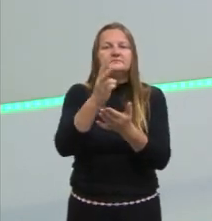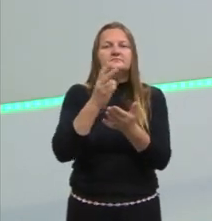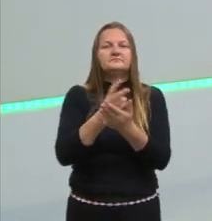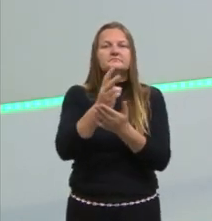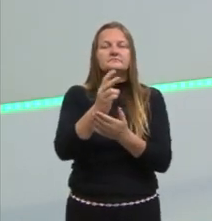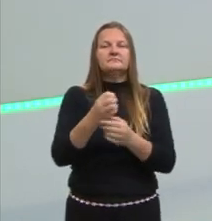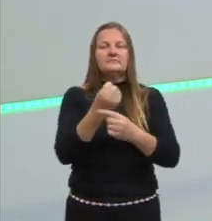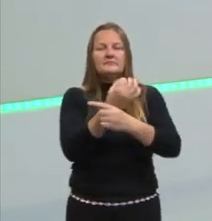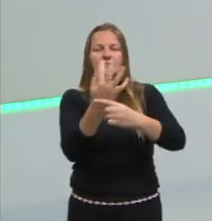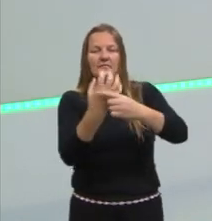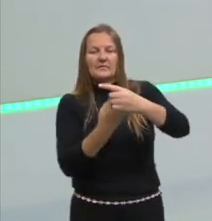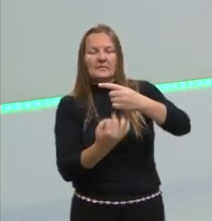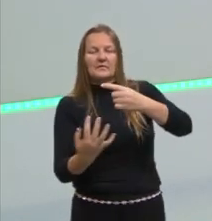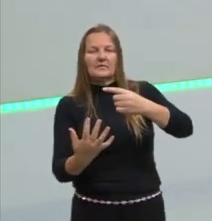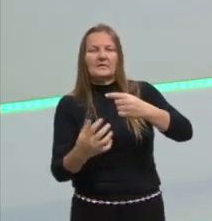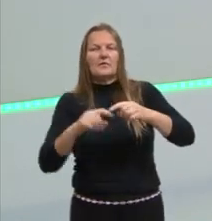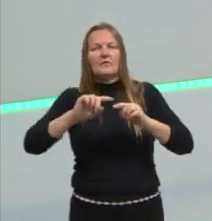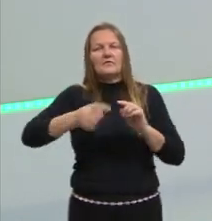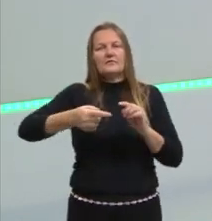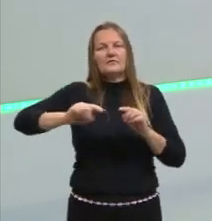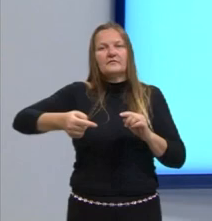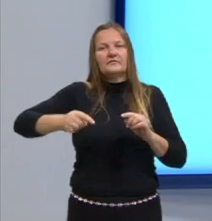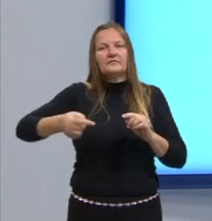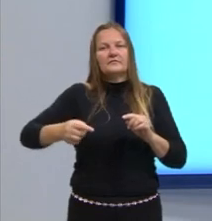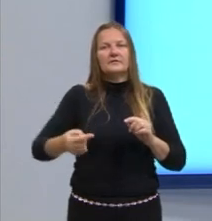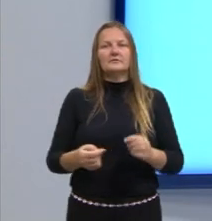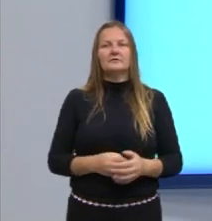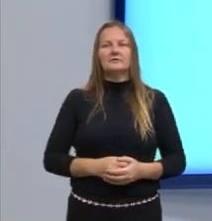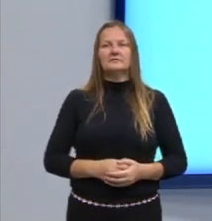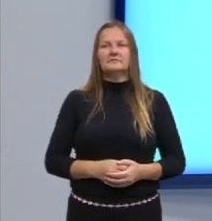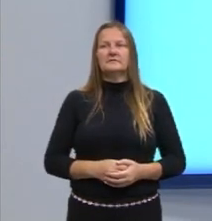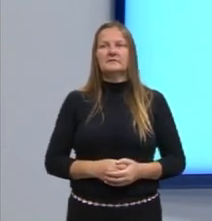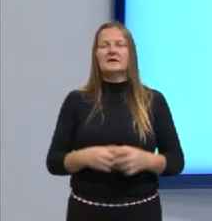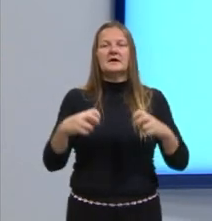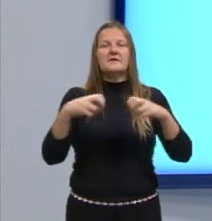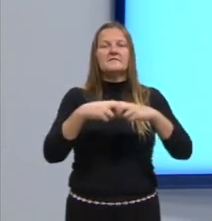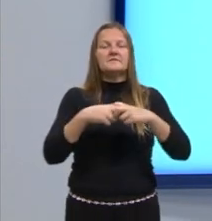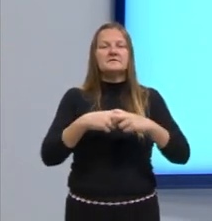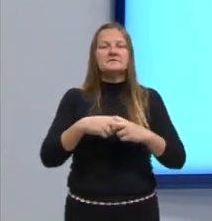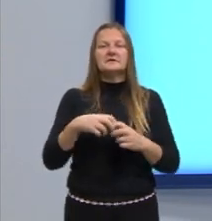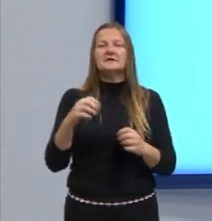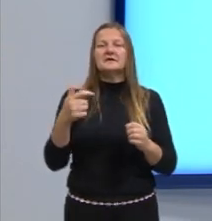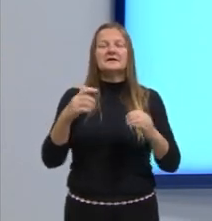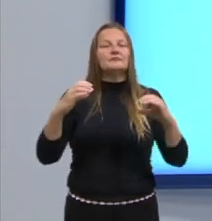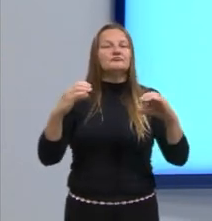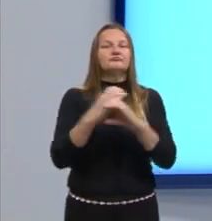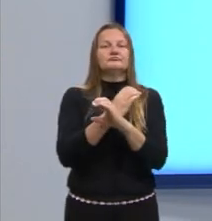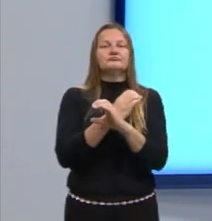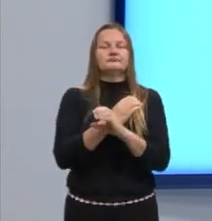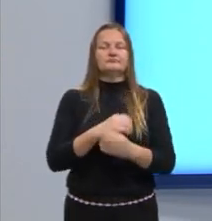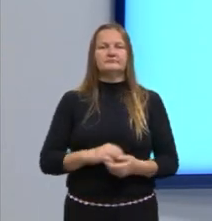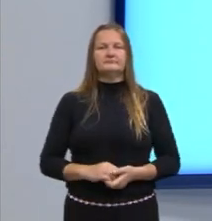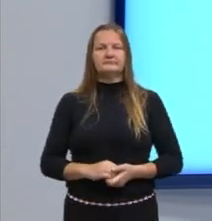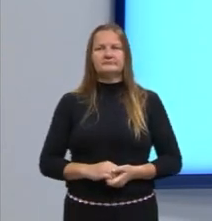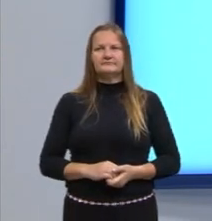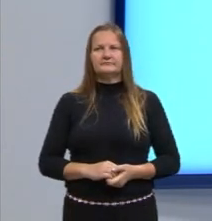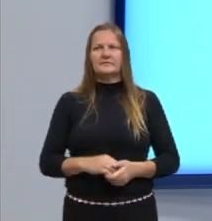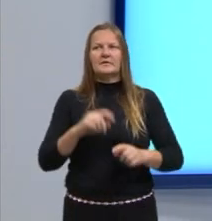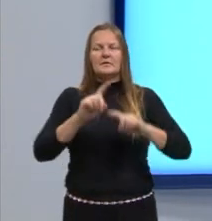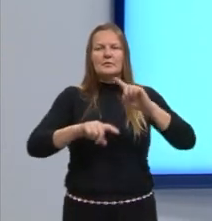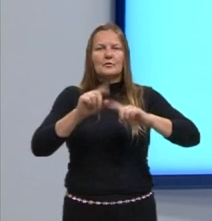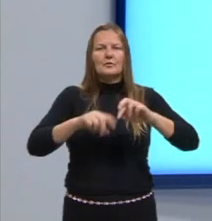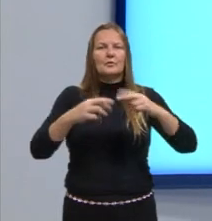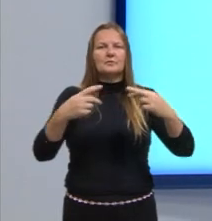com infração com vírgulas né mas no caso da física quântica a gente tem quantização objetos